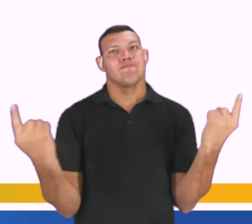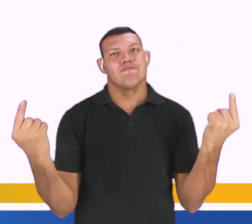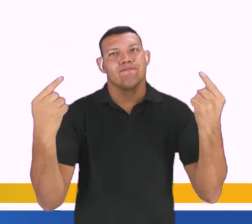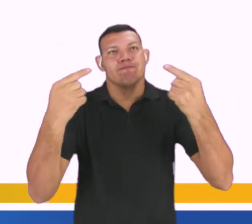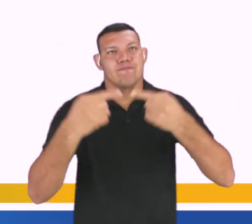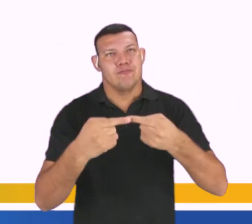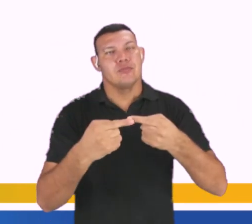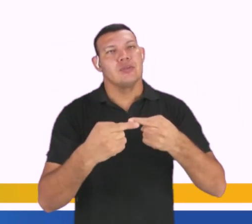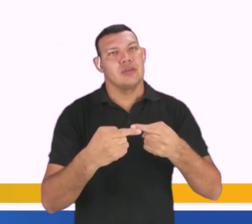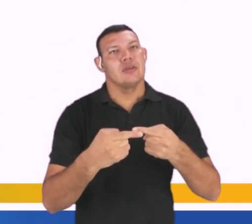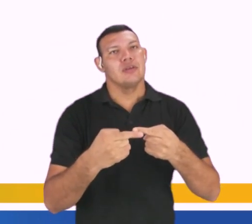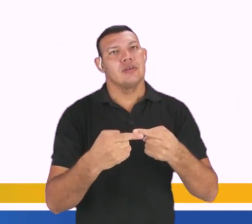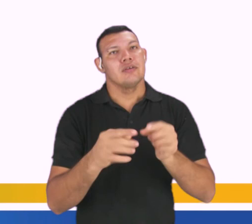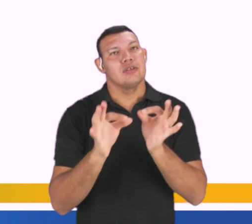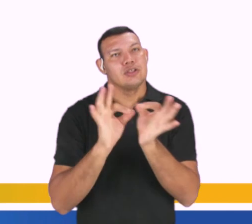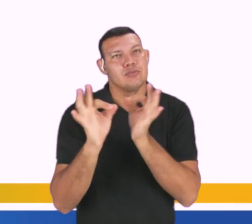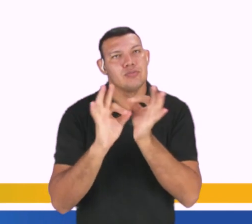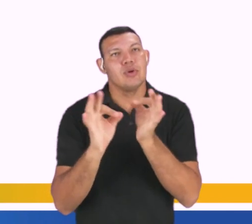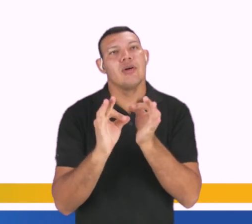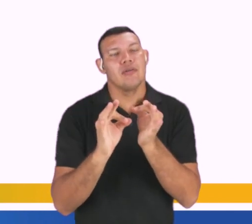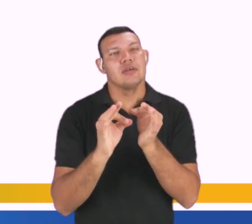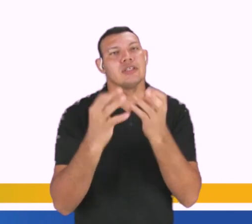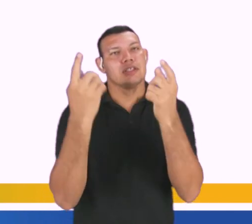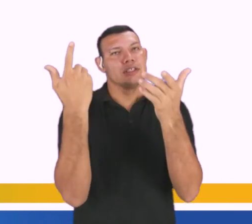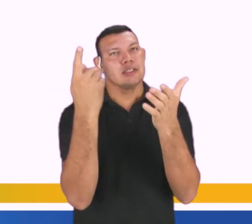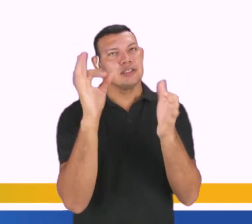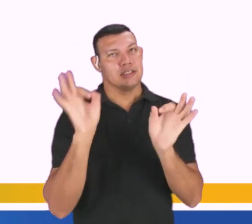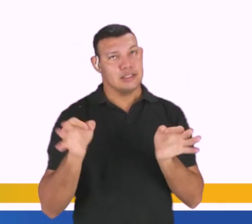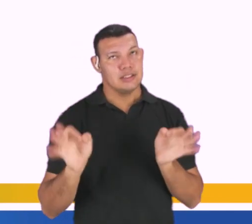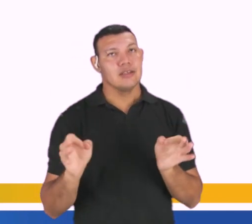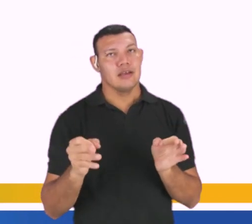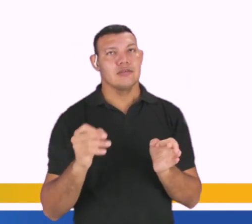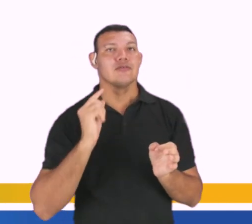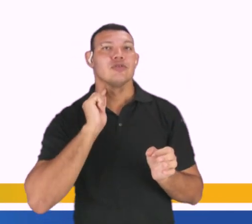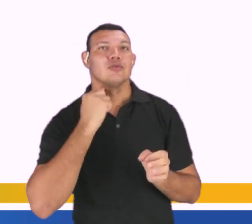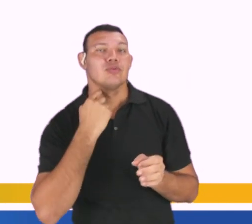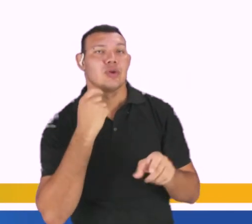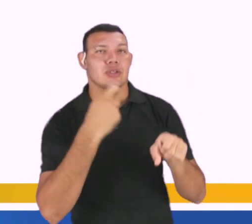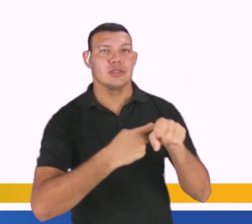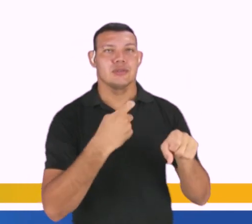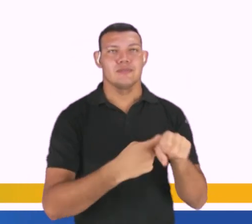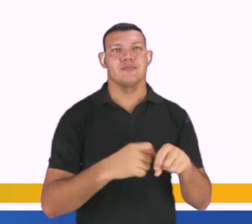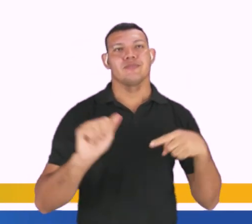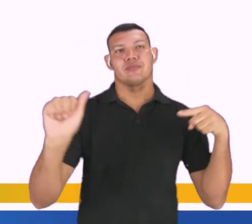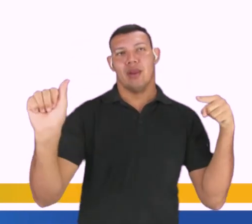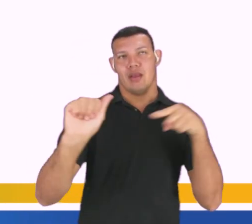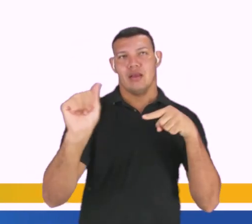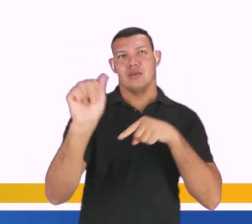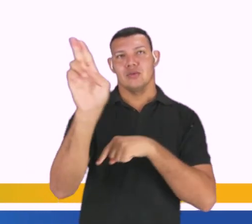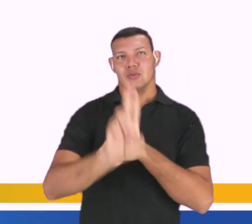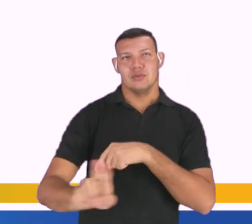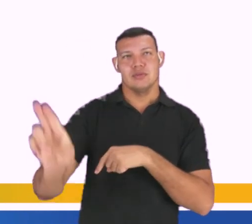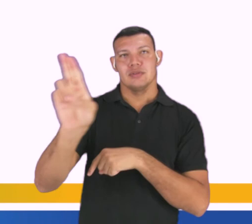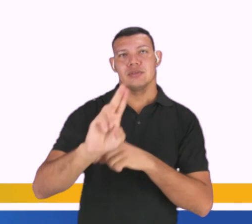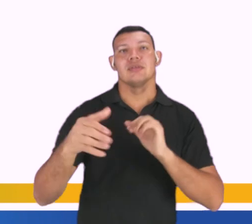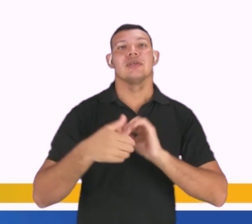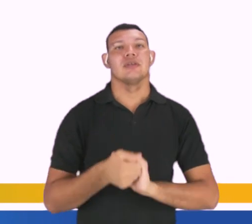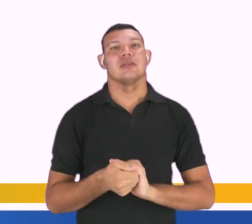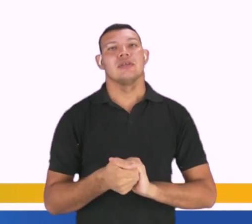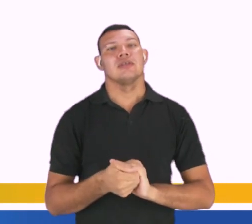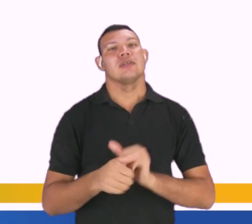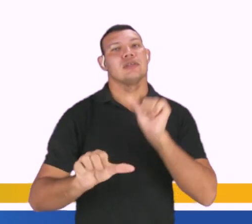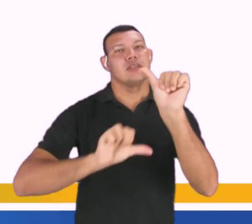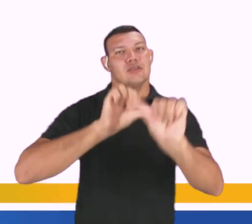adequado dos resíduos sólidos. Letra A, utilização de composteira para transformar o lixo orgânico em